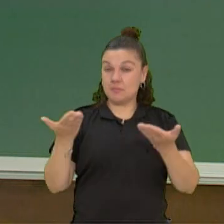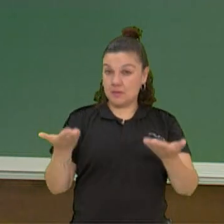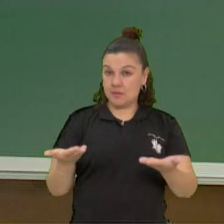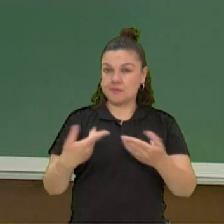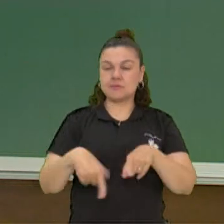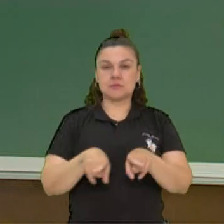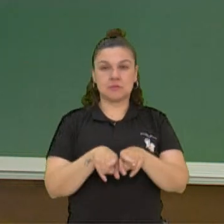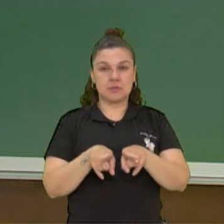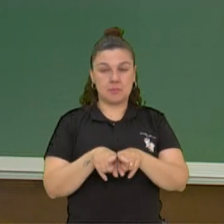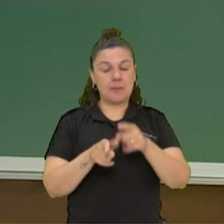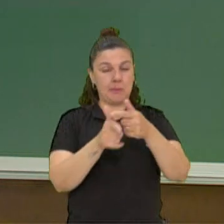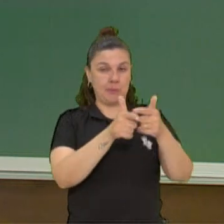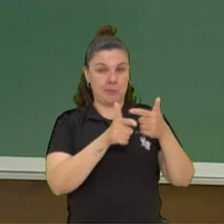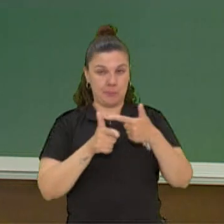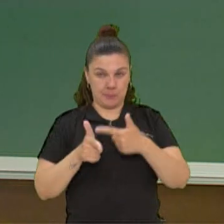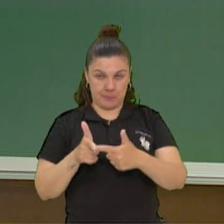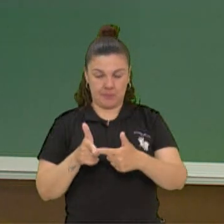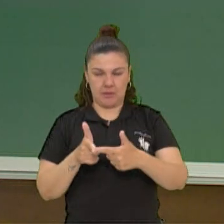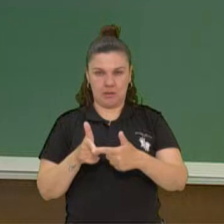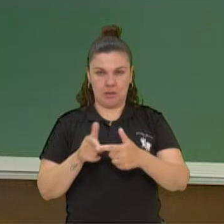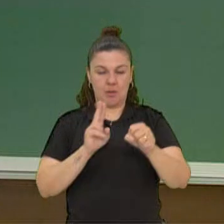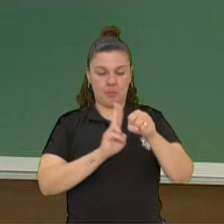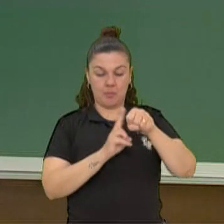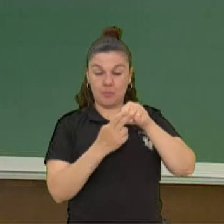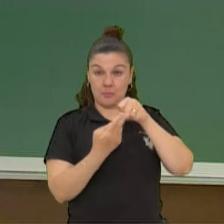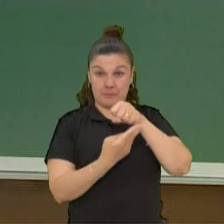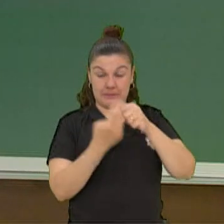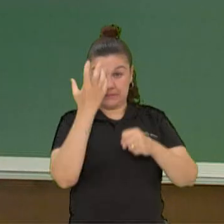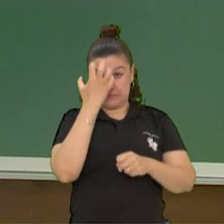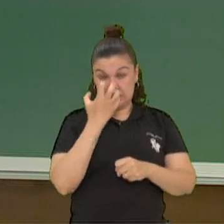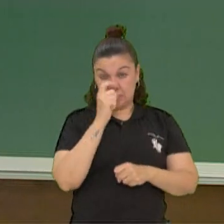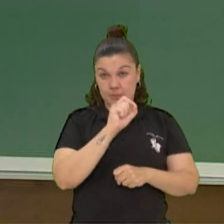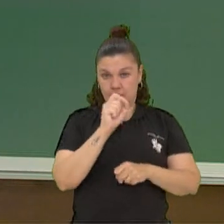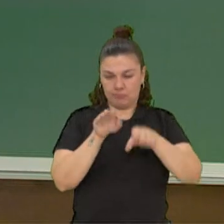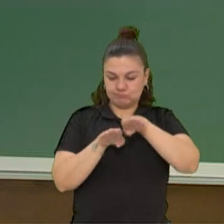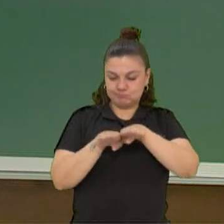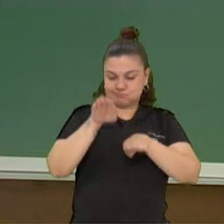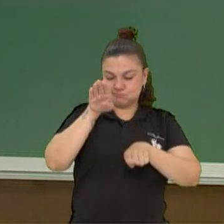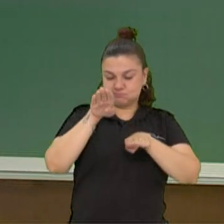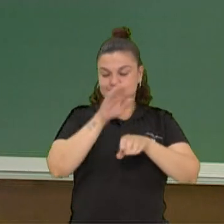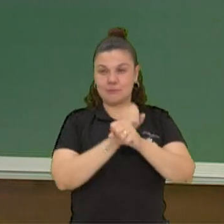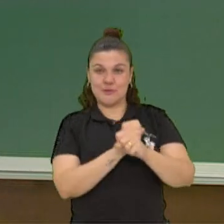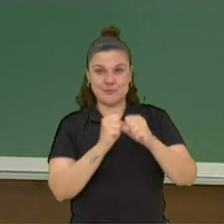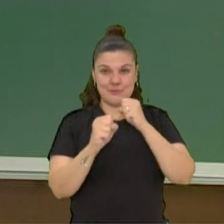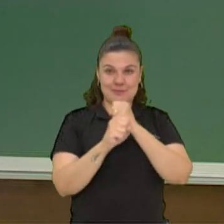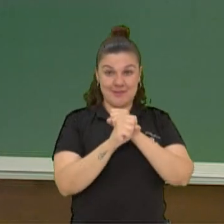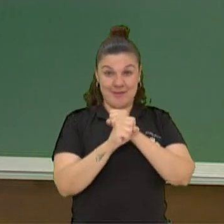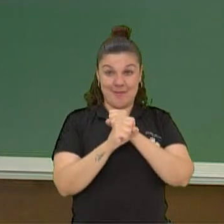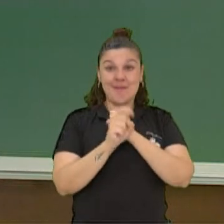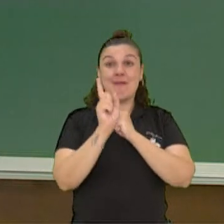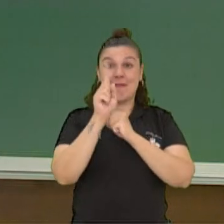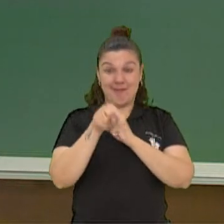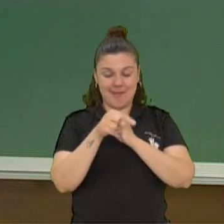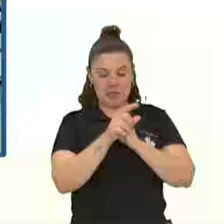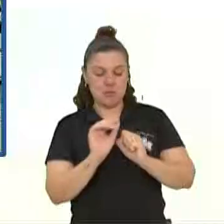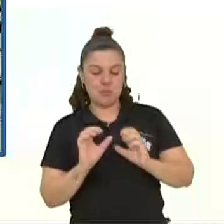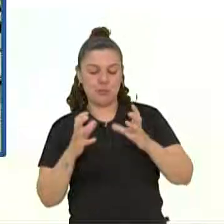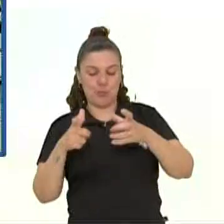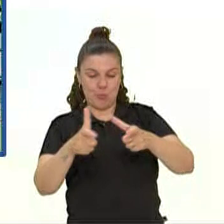Outra questão, outro problema urbano importante é a desigualdade social apresentada em algumas regiões da